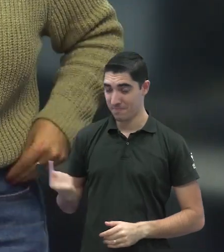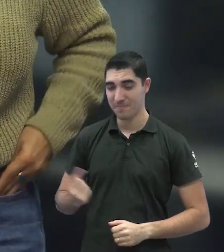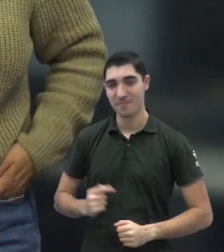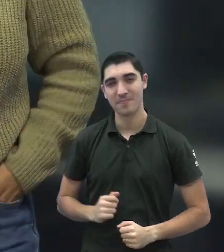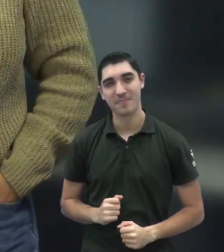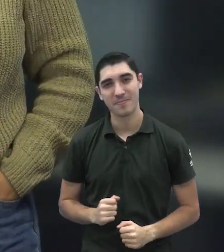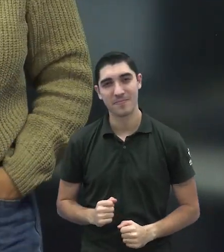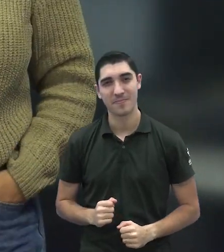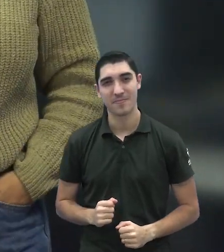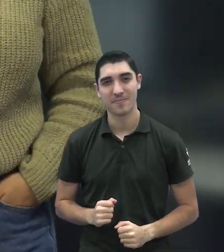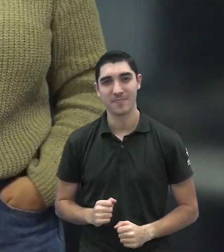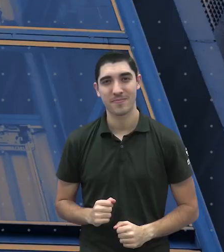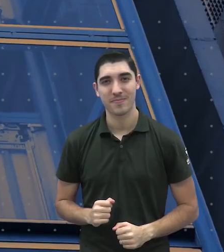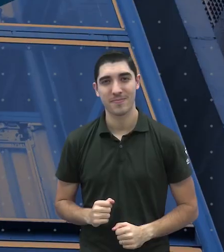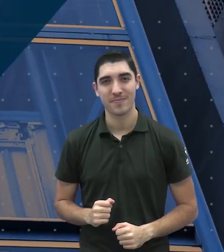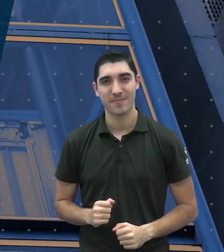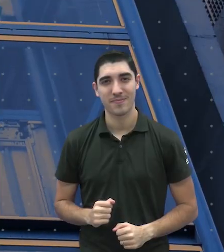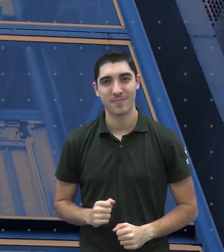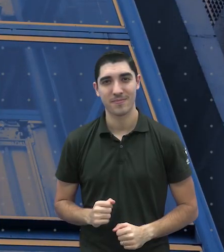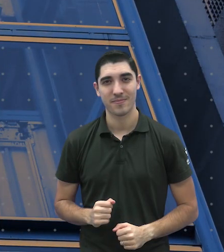nossa agenda de serviço.